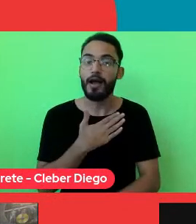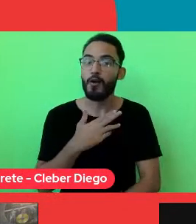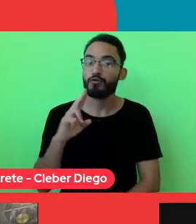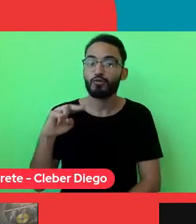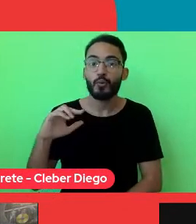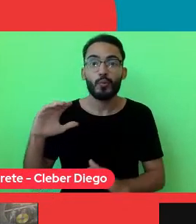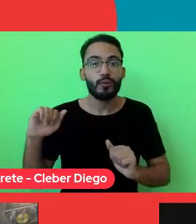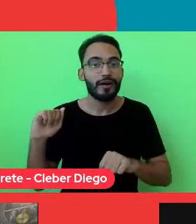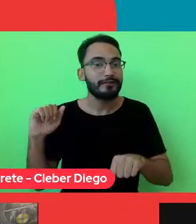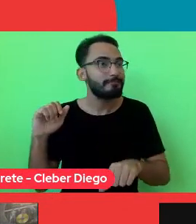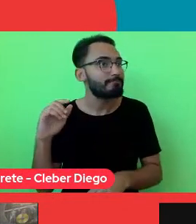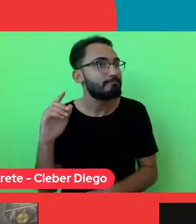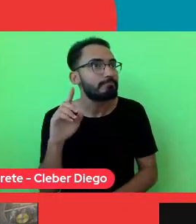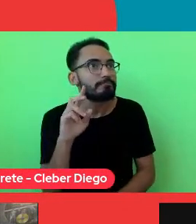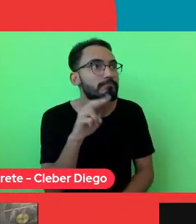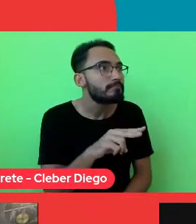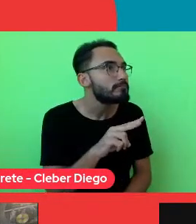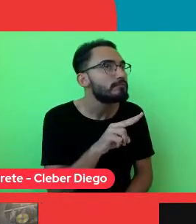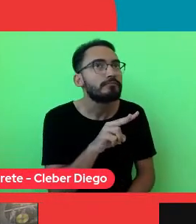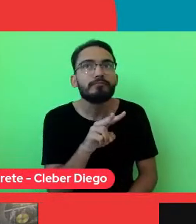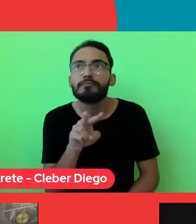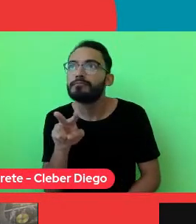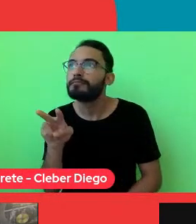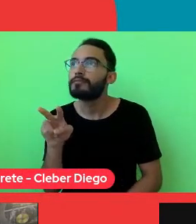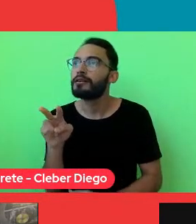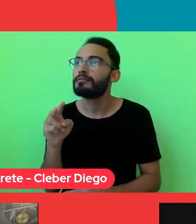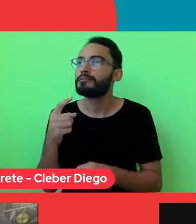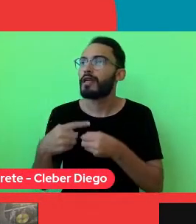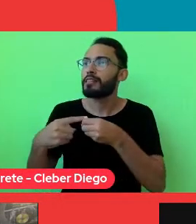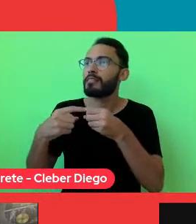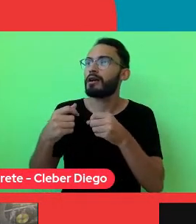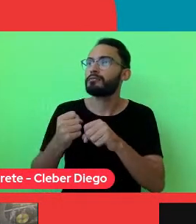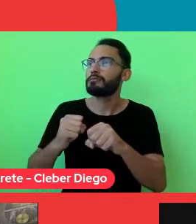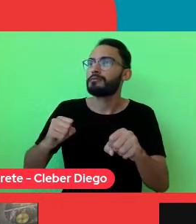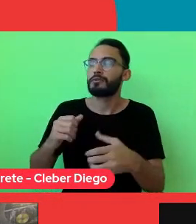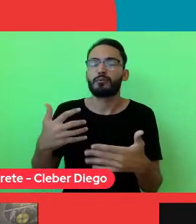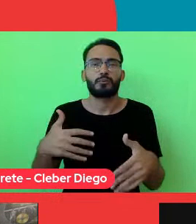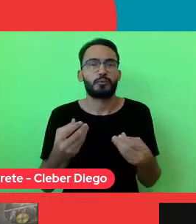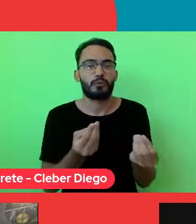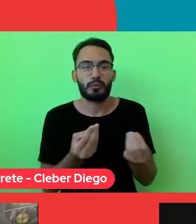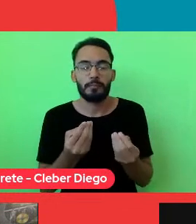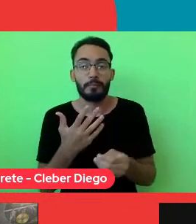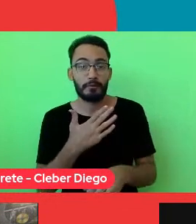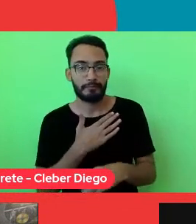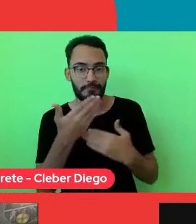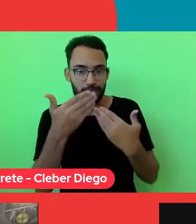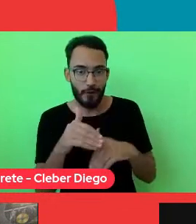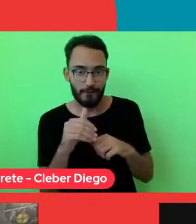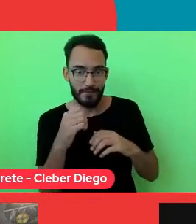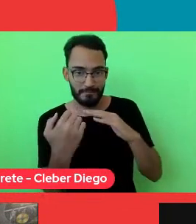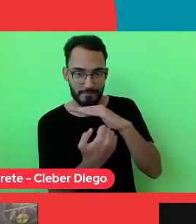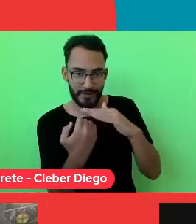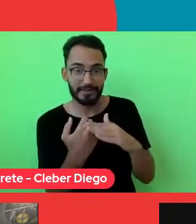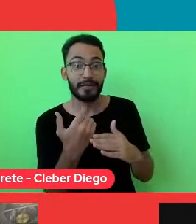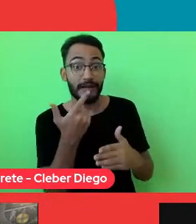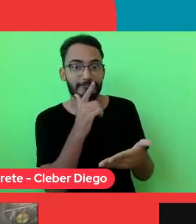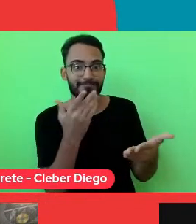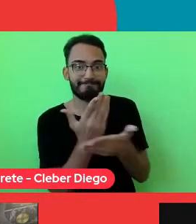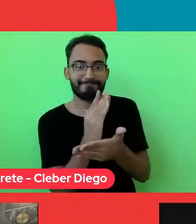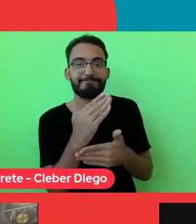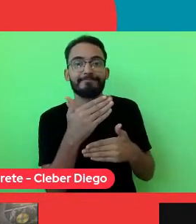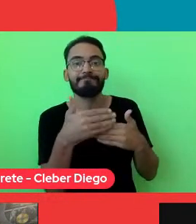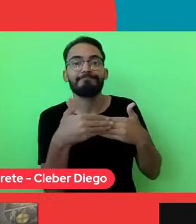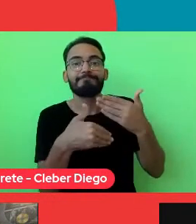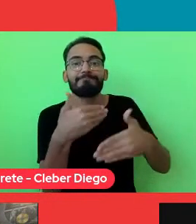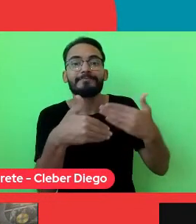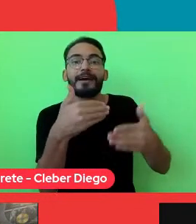cidade, eu não conhecia essa cidade. Fiz uma prova numa empresa, fui aprovada, e pouco tempo depois eu me mudei